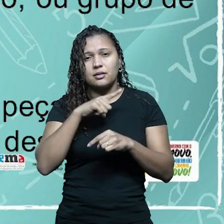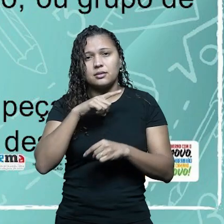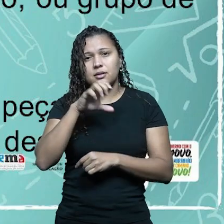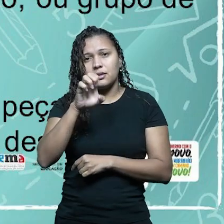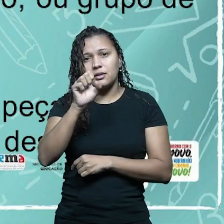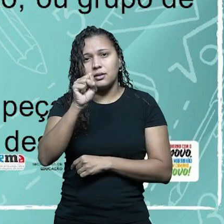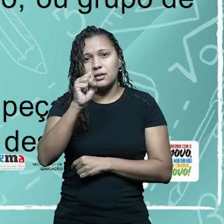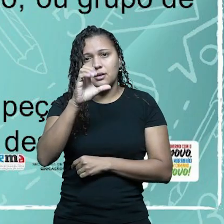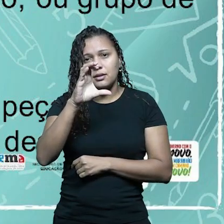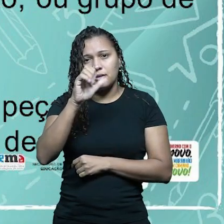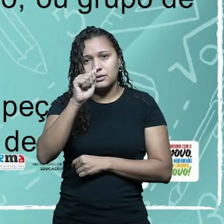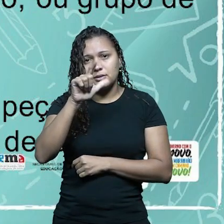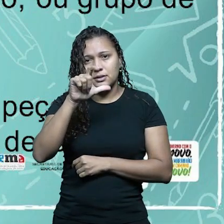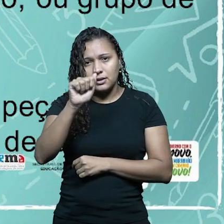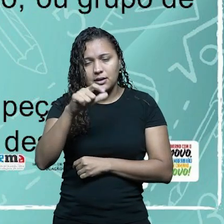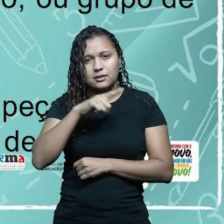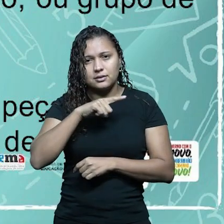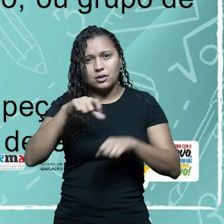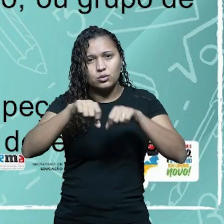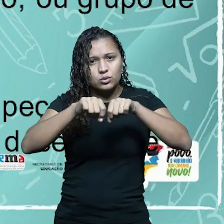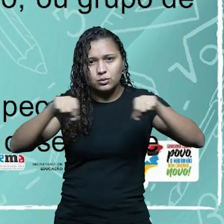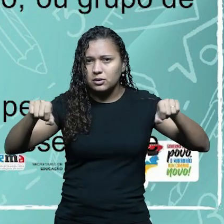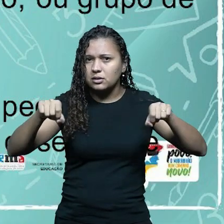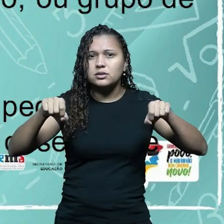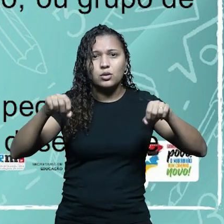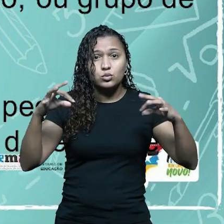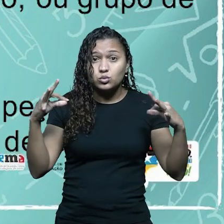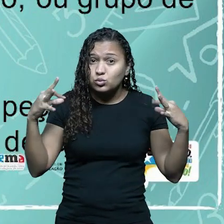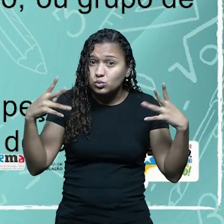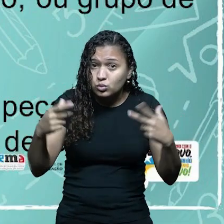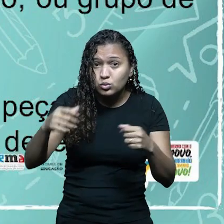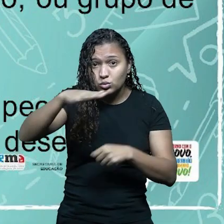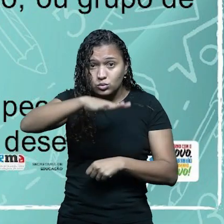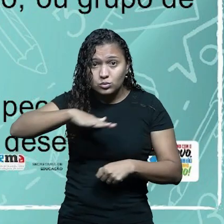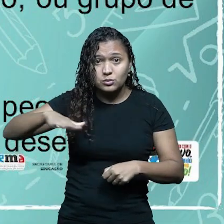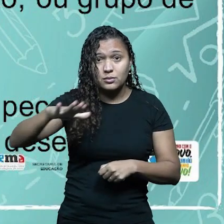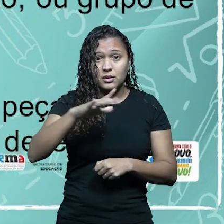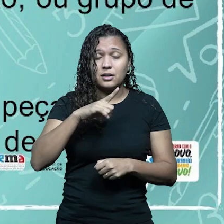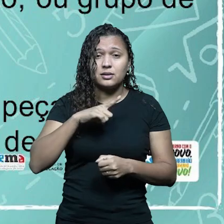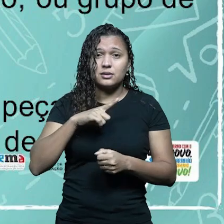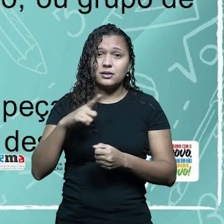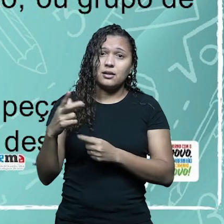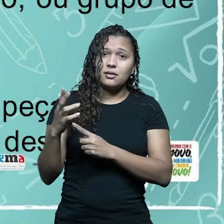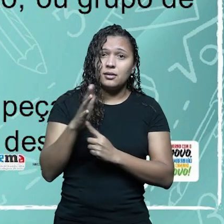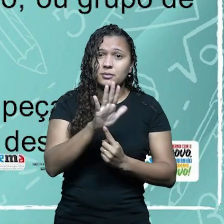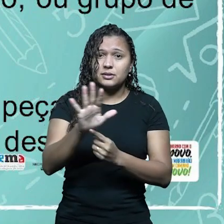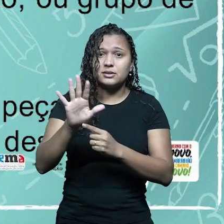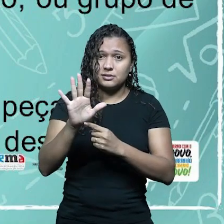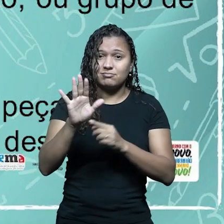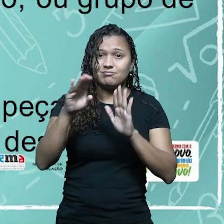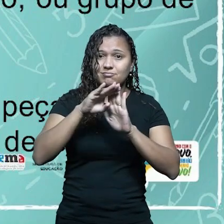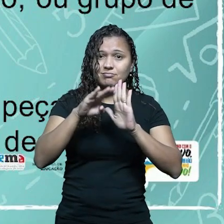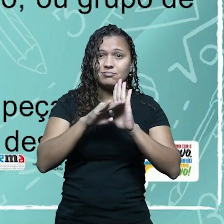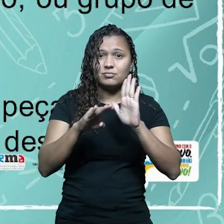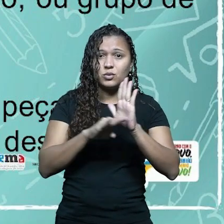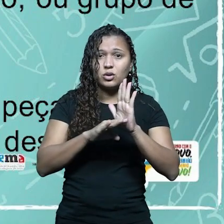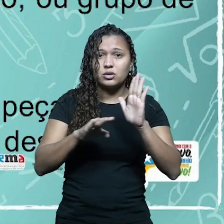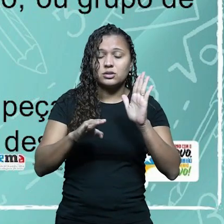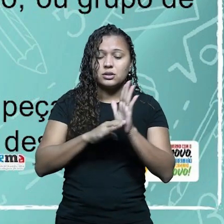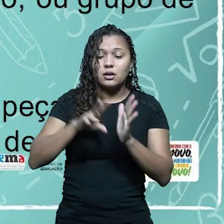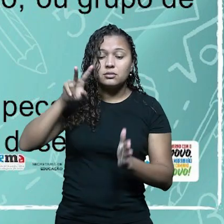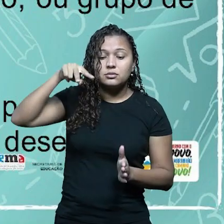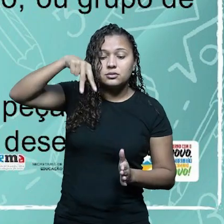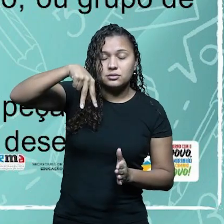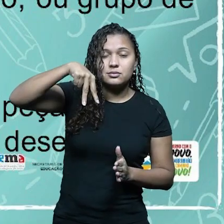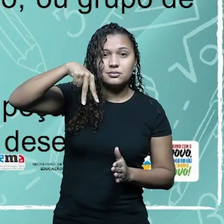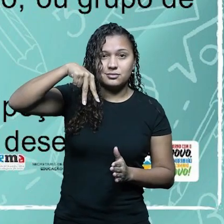escala, contendo todas as tubulações de uma determinada área representadas em projeto horizontal, olhando-se